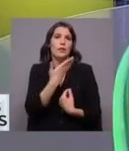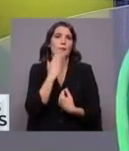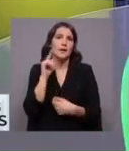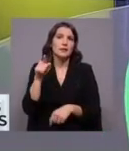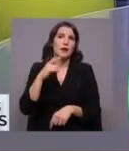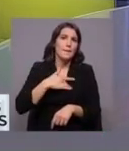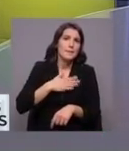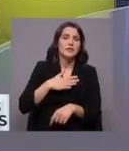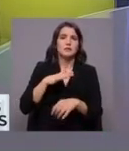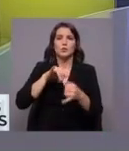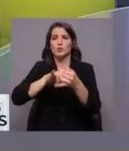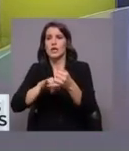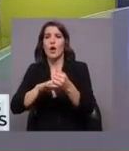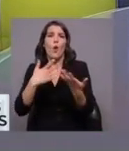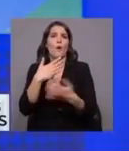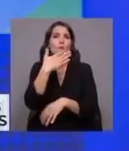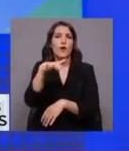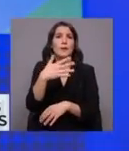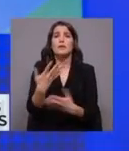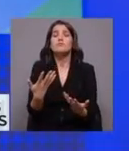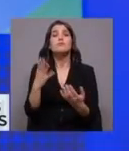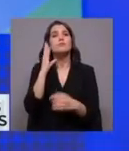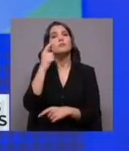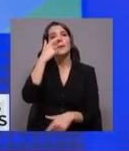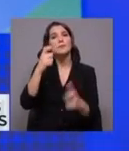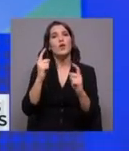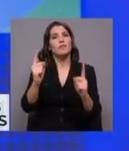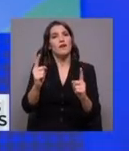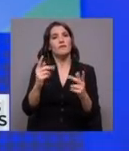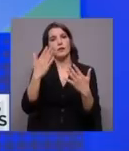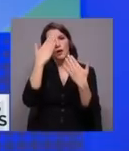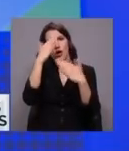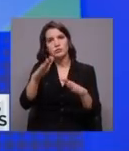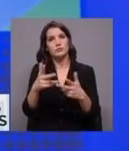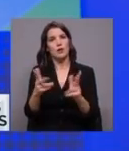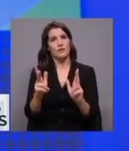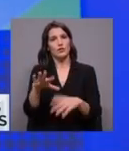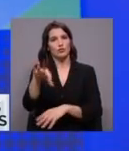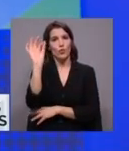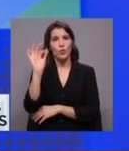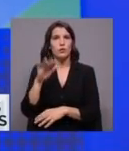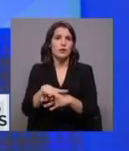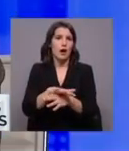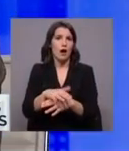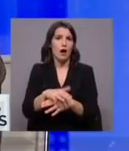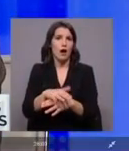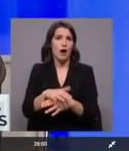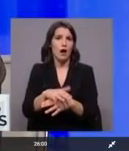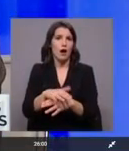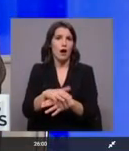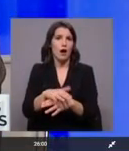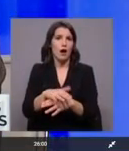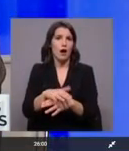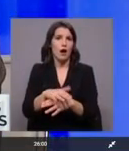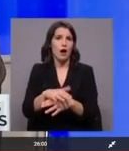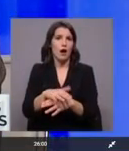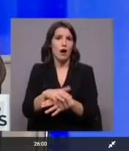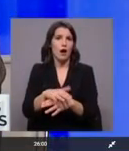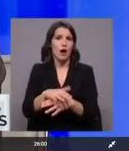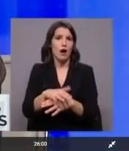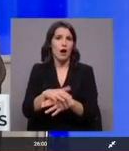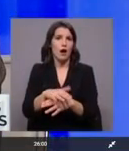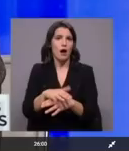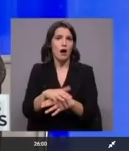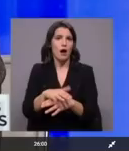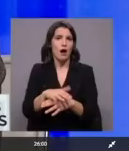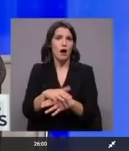empresas sociedade todavia familiar essas pessoas devem ser Livres fazer suas coisas em qualquer um desses me parece que isso é que às vezes aqui isso aqui